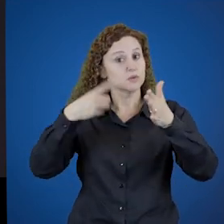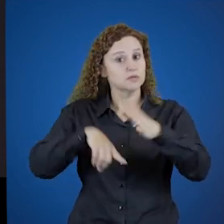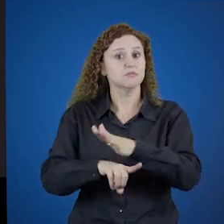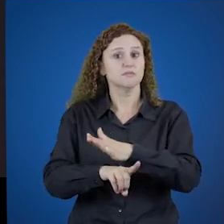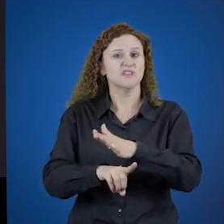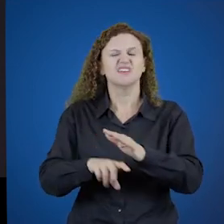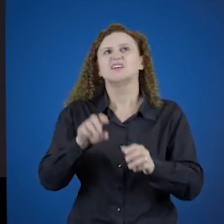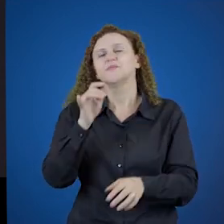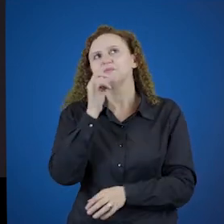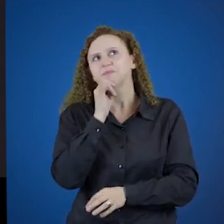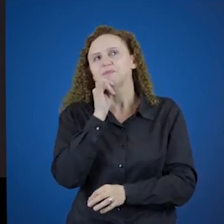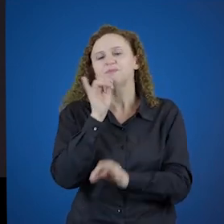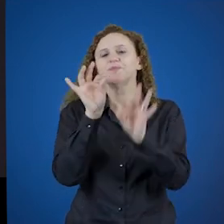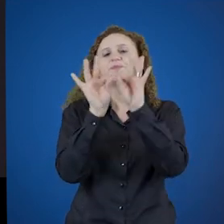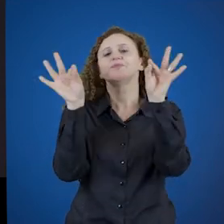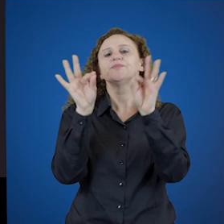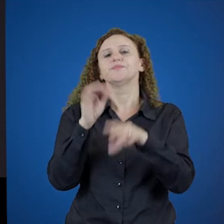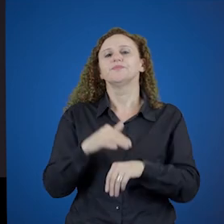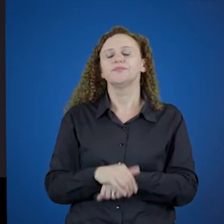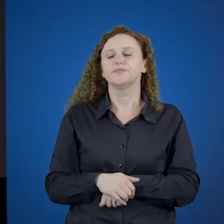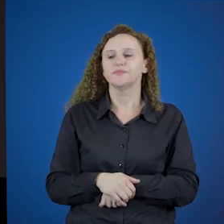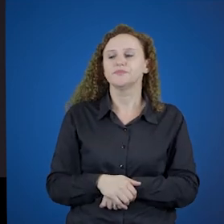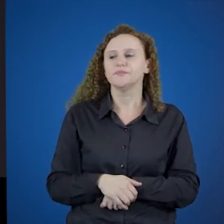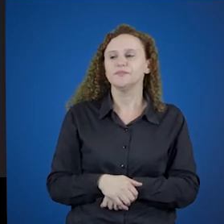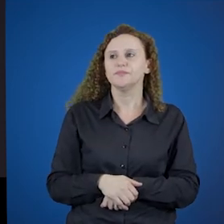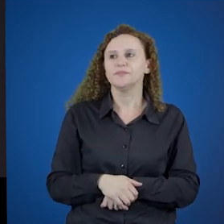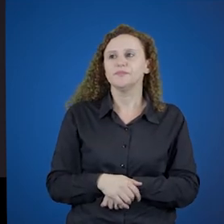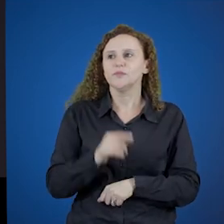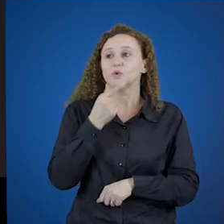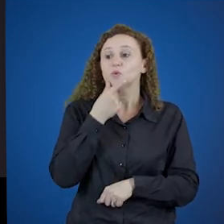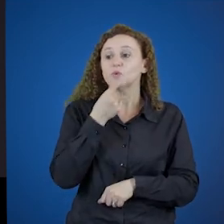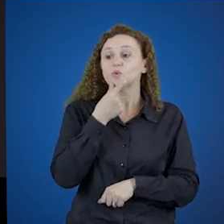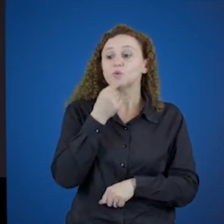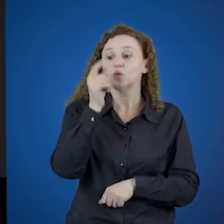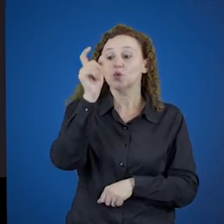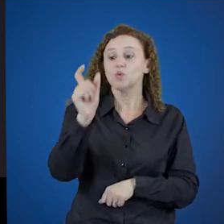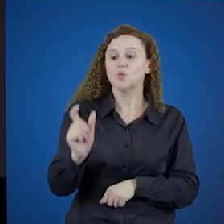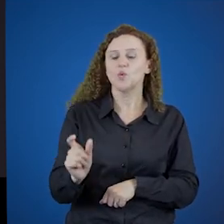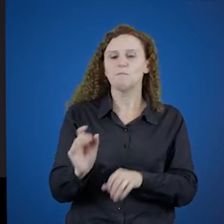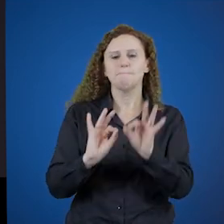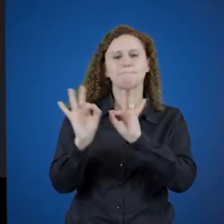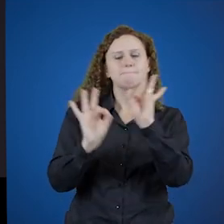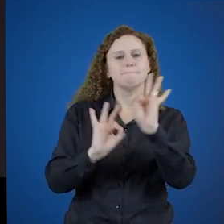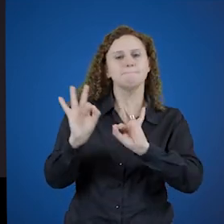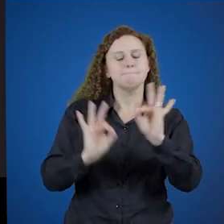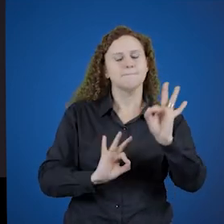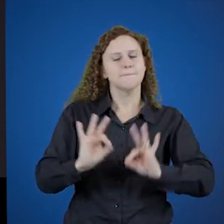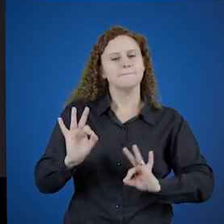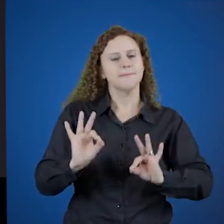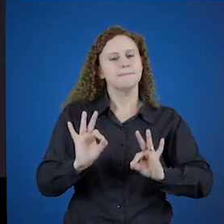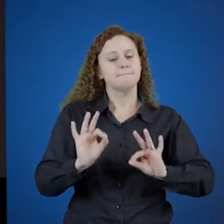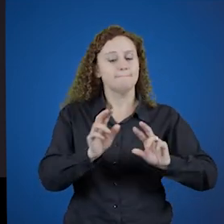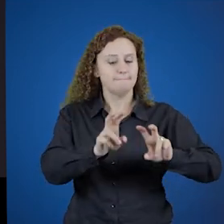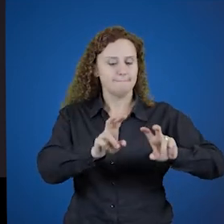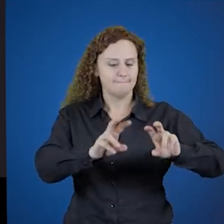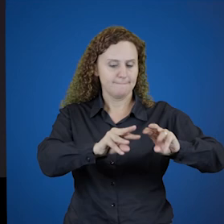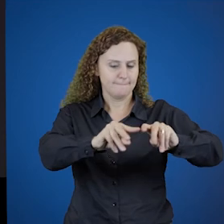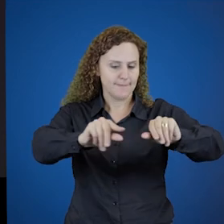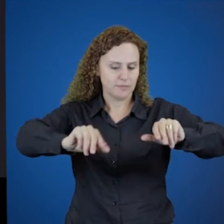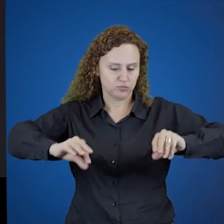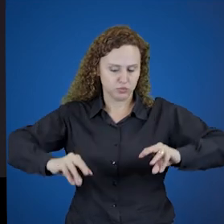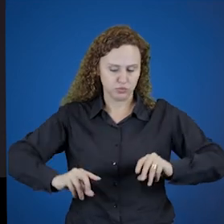digo o homem Já preparou a terra